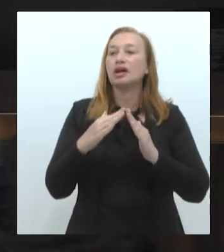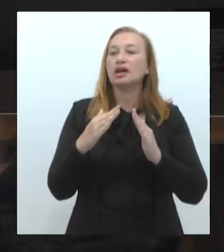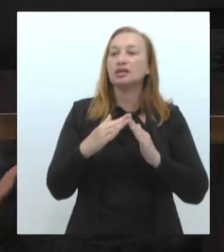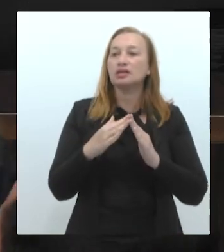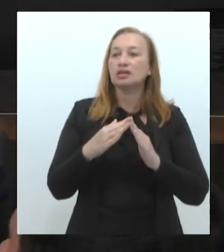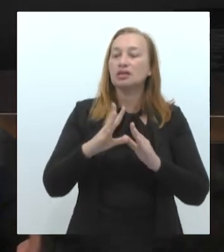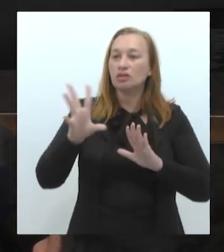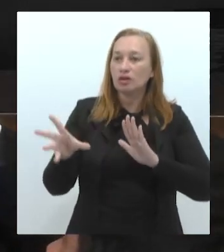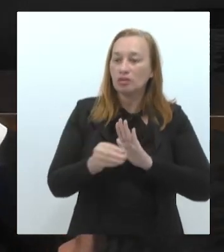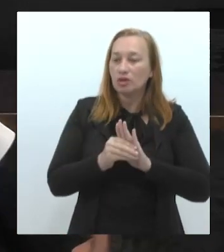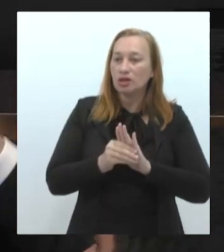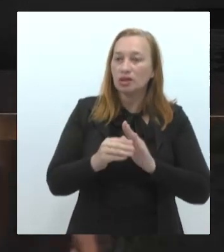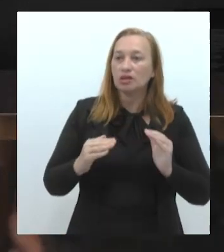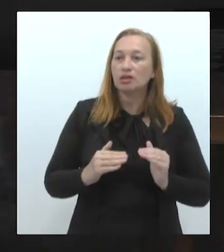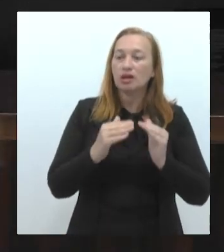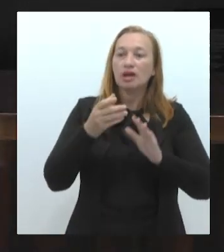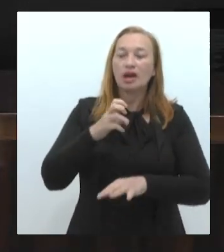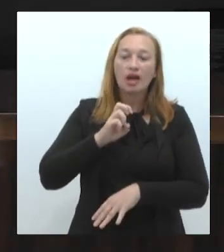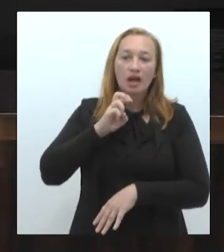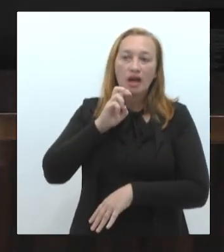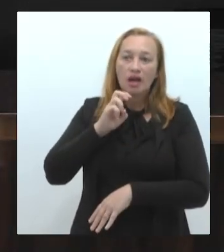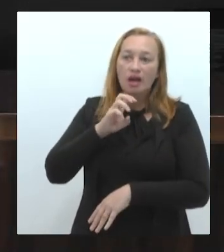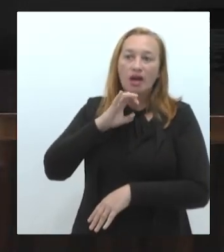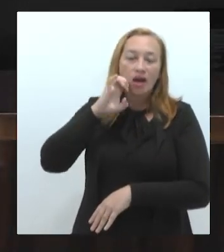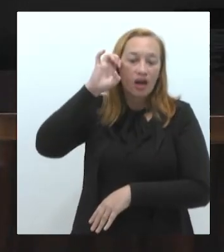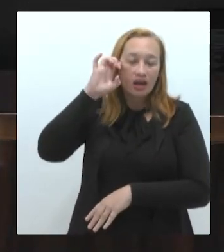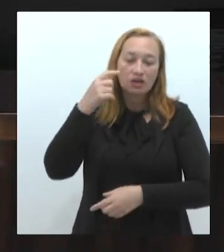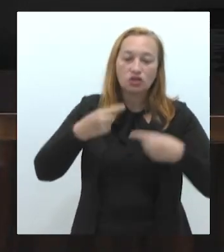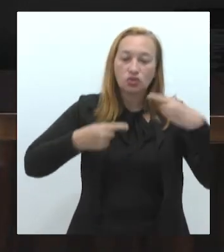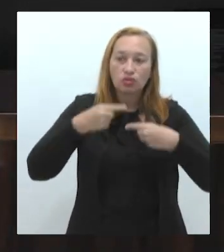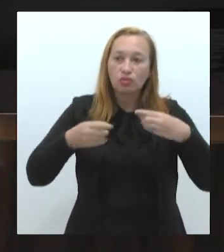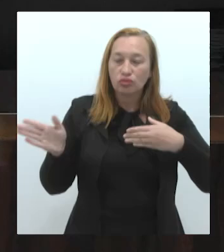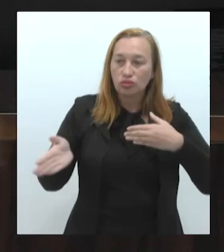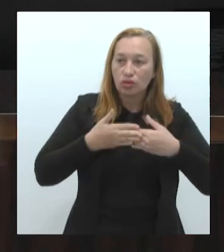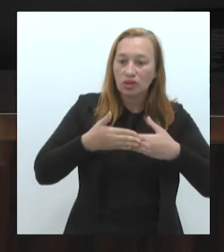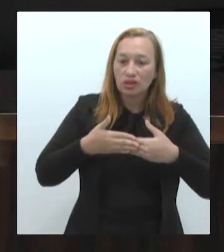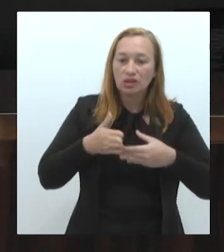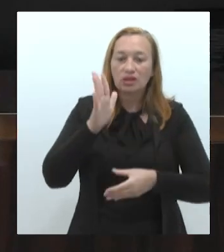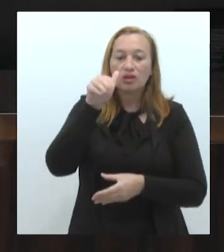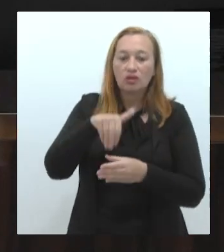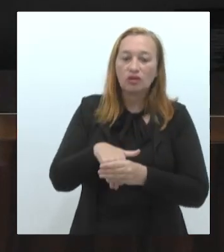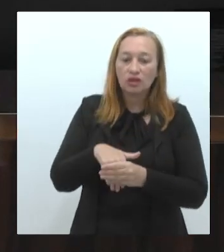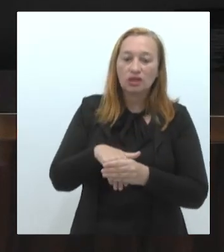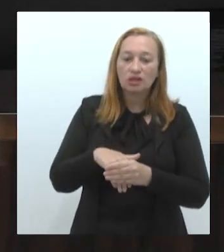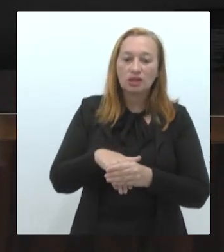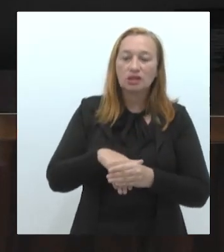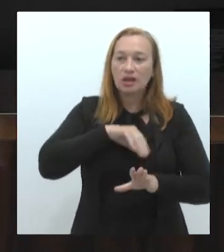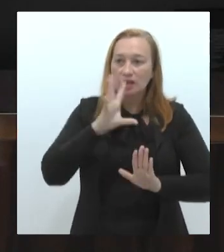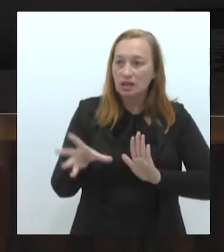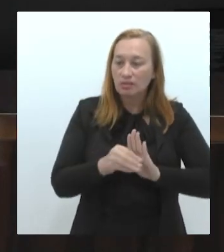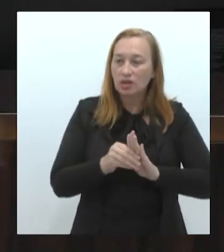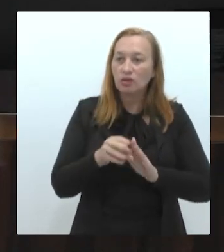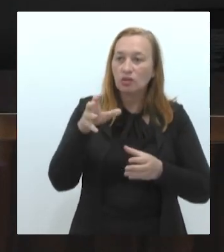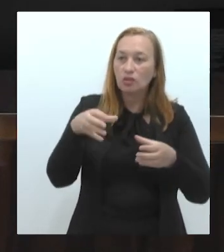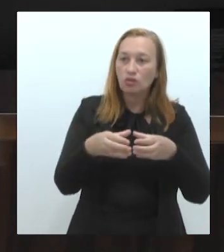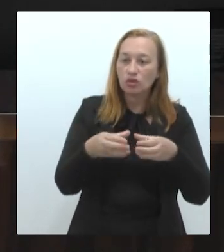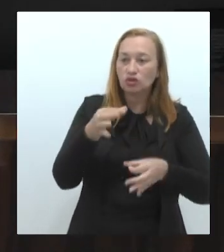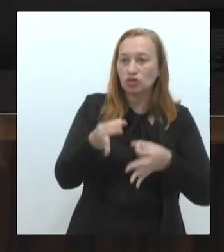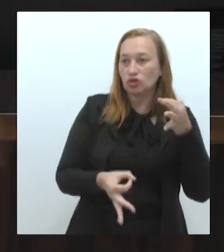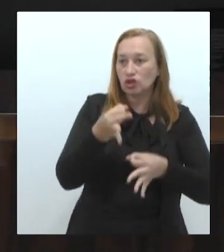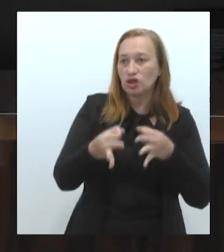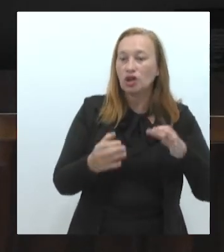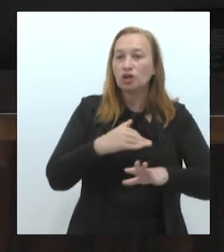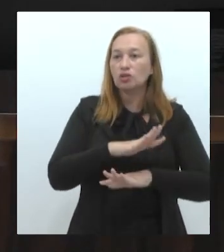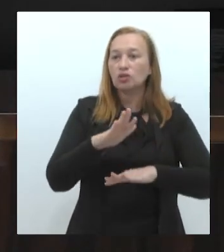Takimoto. Em discussão, não havendo quem queira discutir, encerrada a discussão. Em votação, as emendas da Comissão de Constituição e